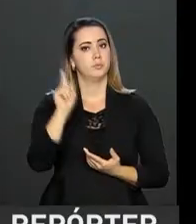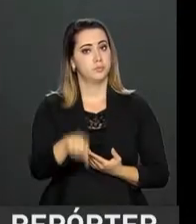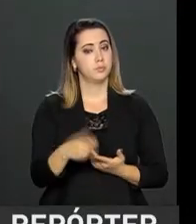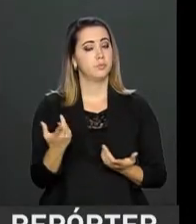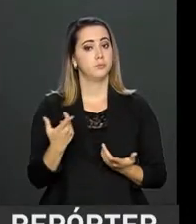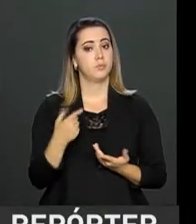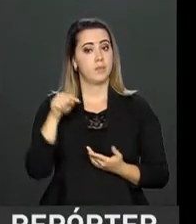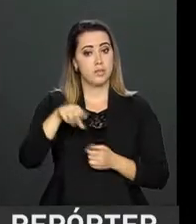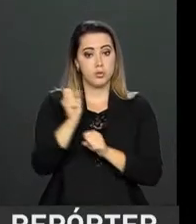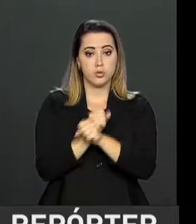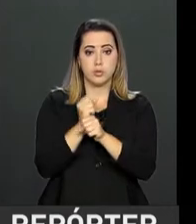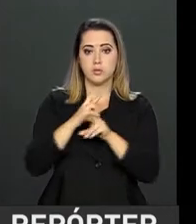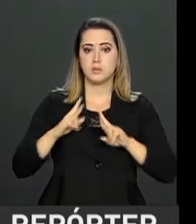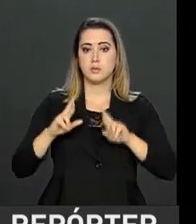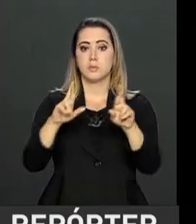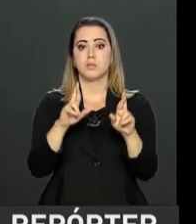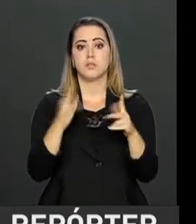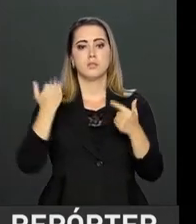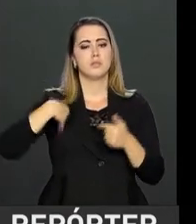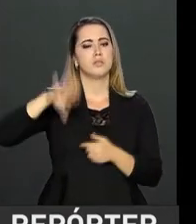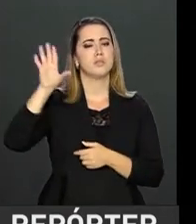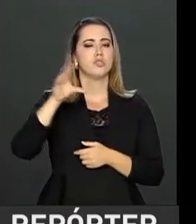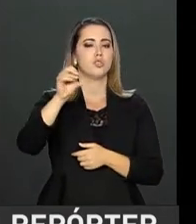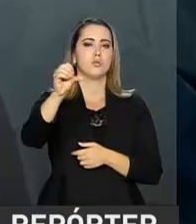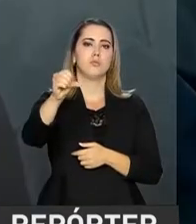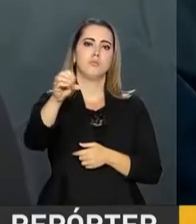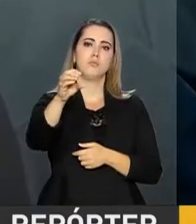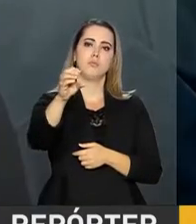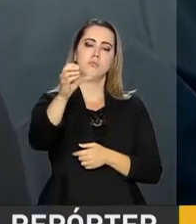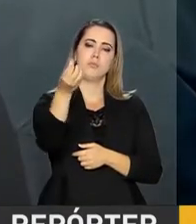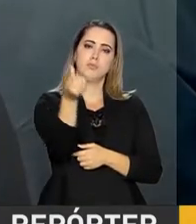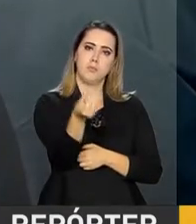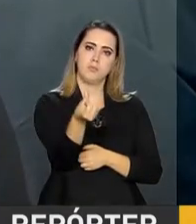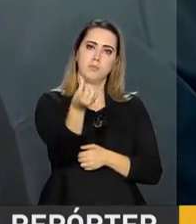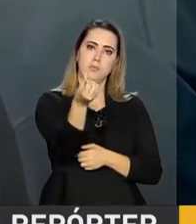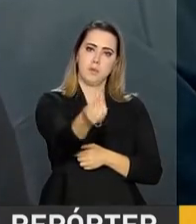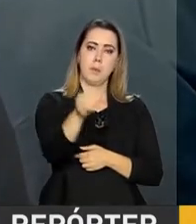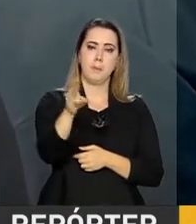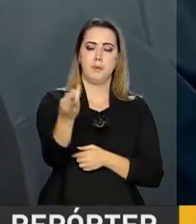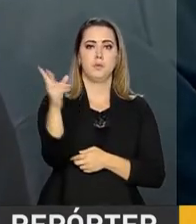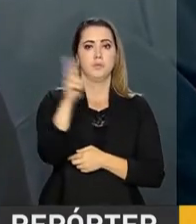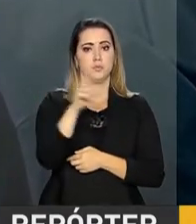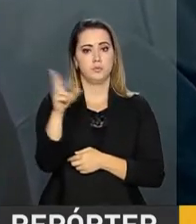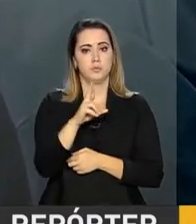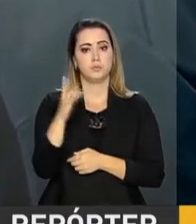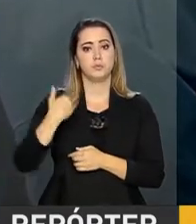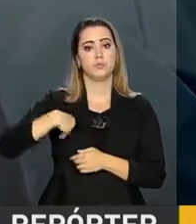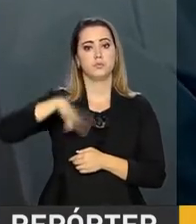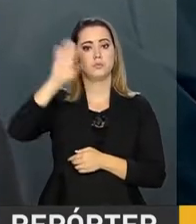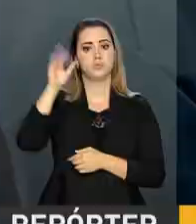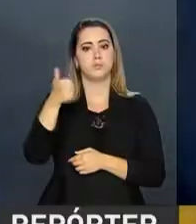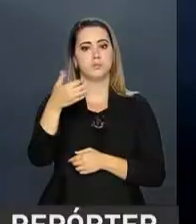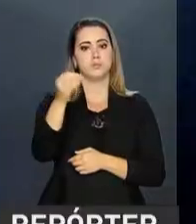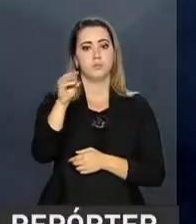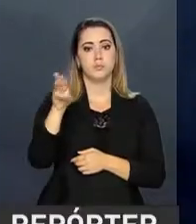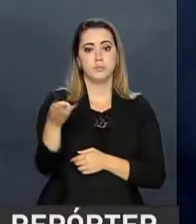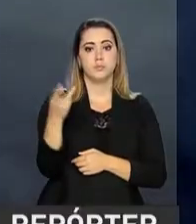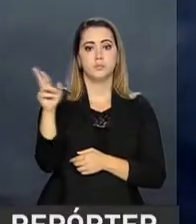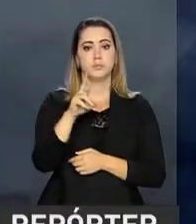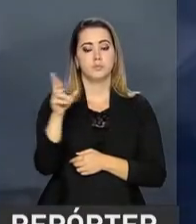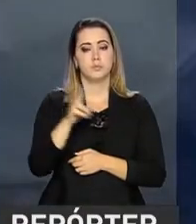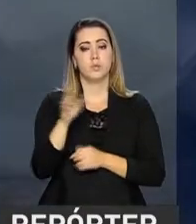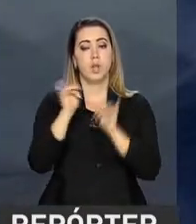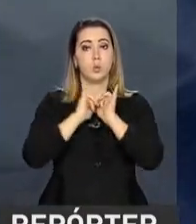SUS. Para este ano, a previsão é de mais de 966 milhões de reais. E mais 10 milhões de reais